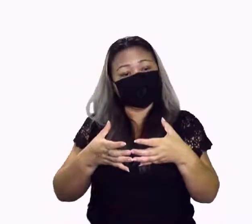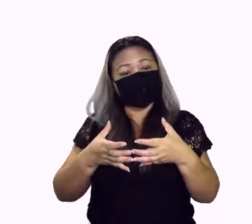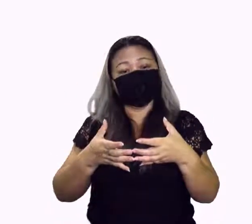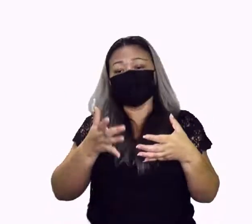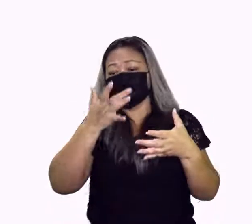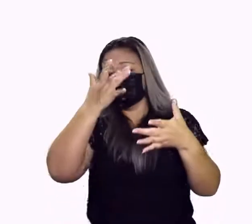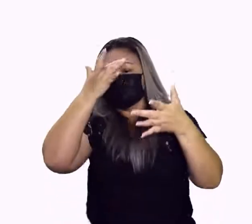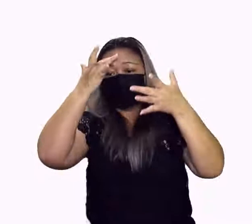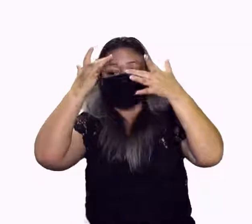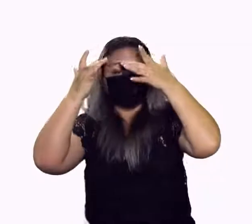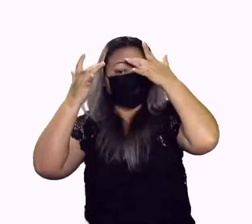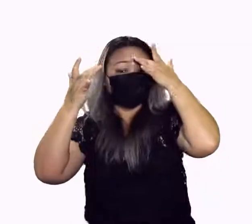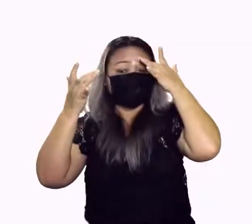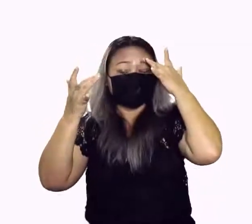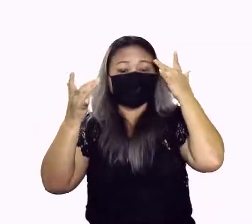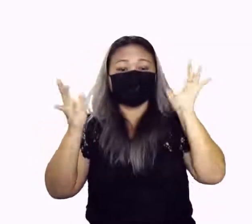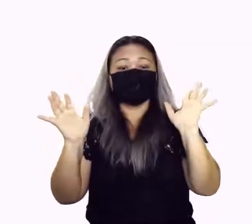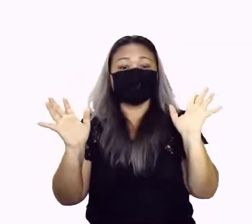Muitas pessoas, olha aqui.